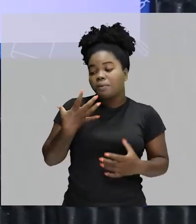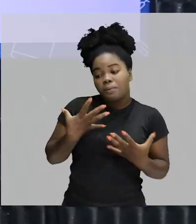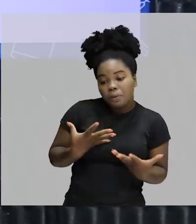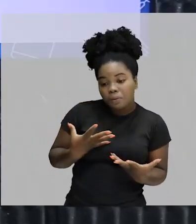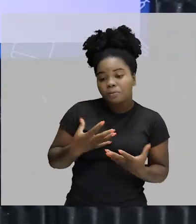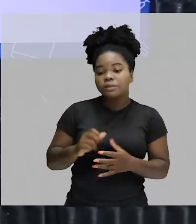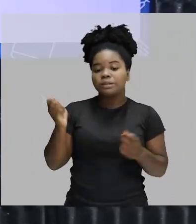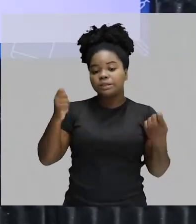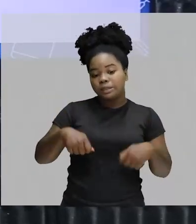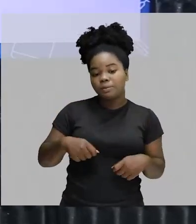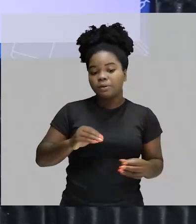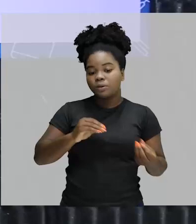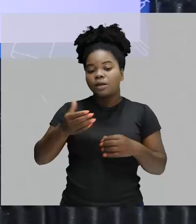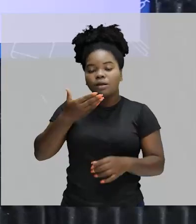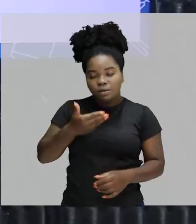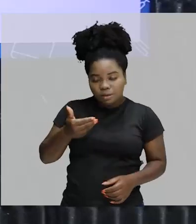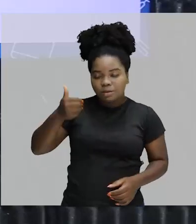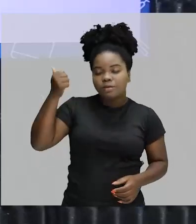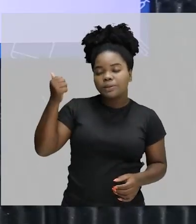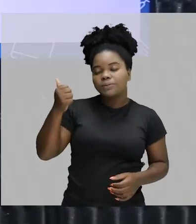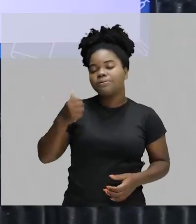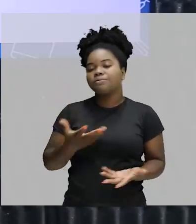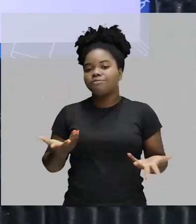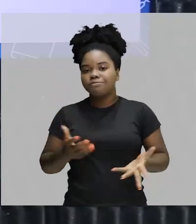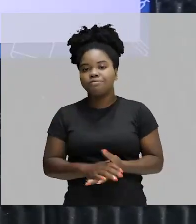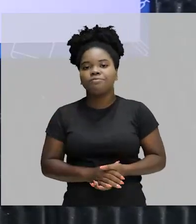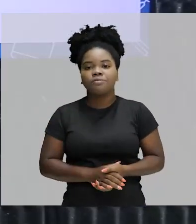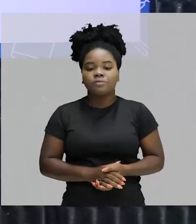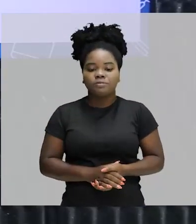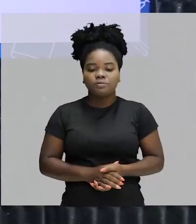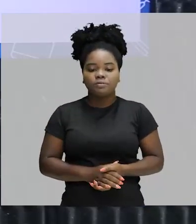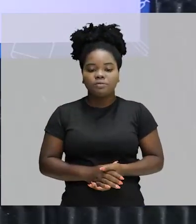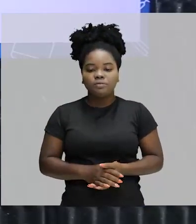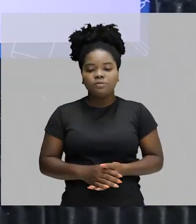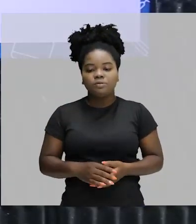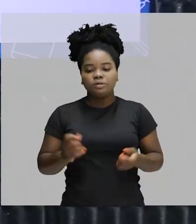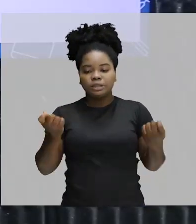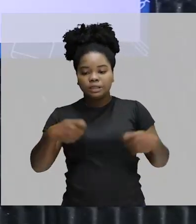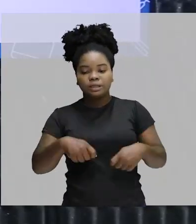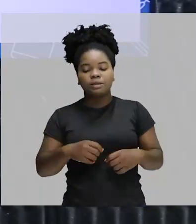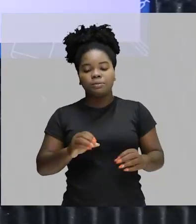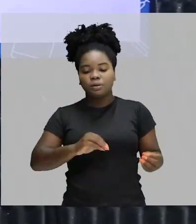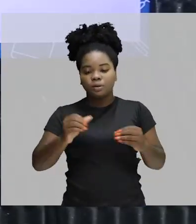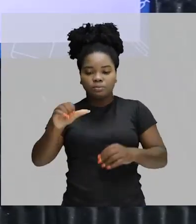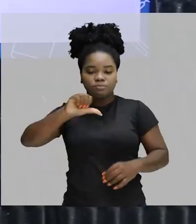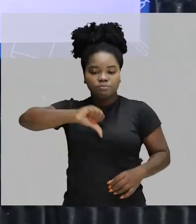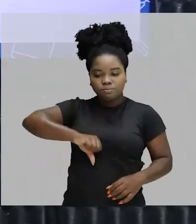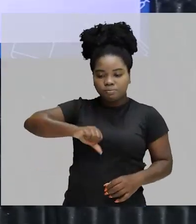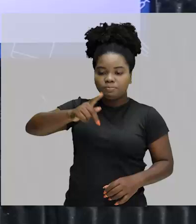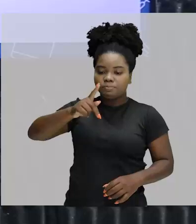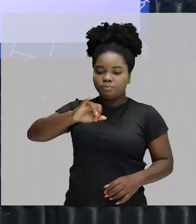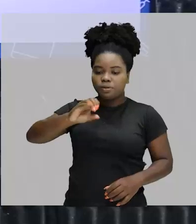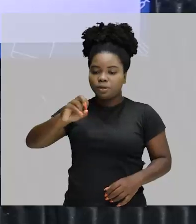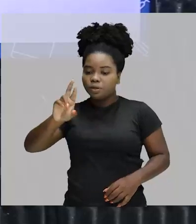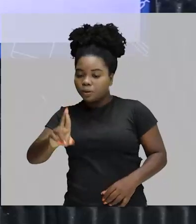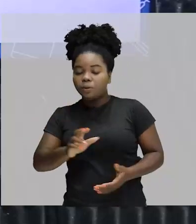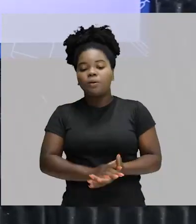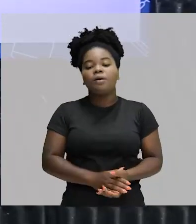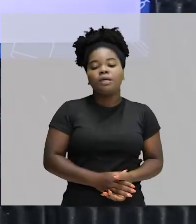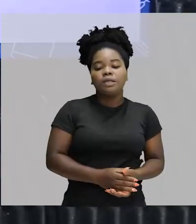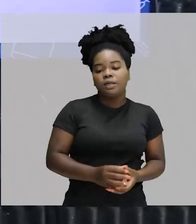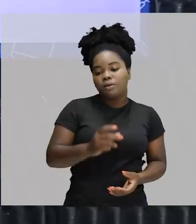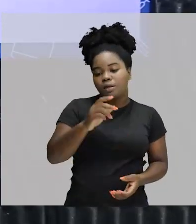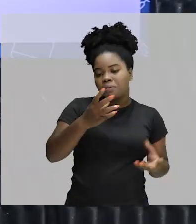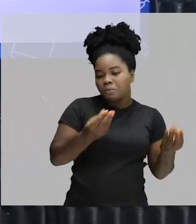falar melhor. Se falar que algo está mais mal, né, que está muito mal, poderia falar pior. Que é muito grande, poderia falar